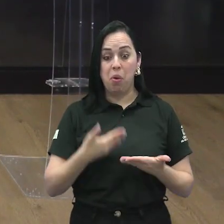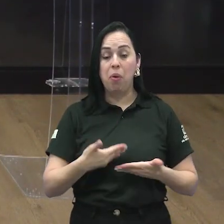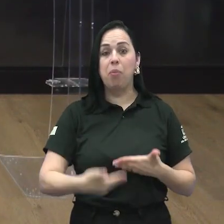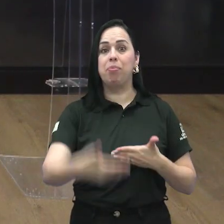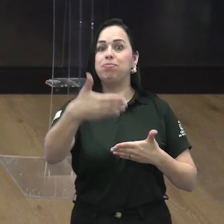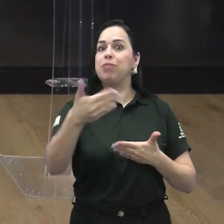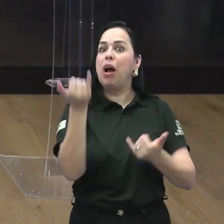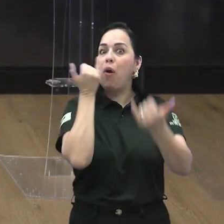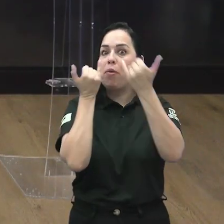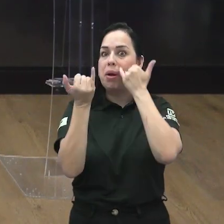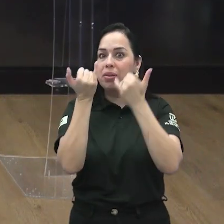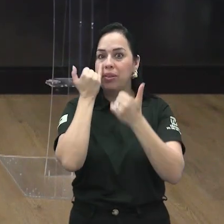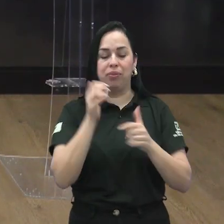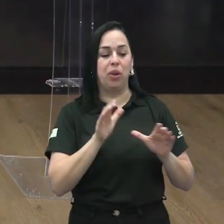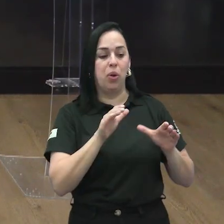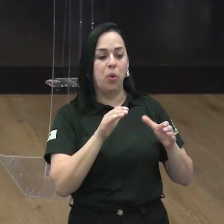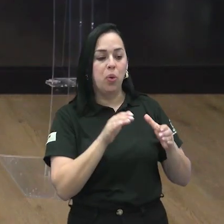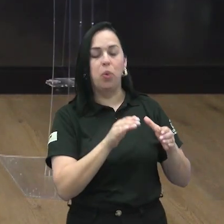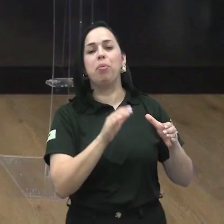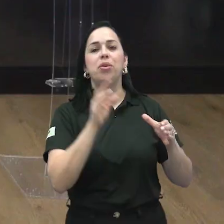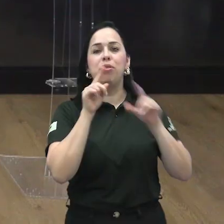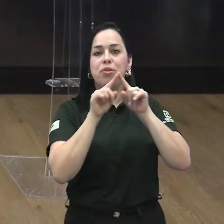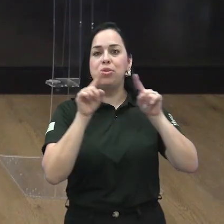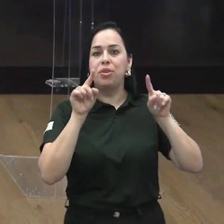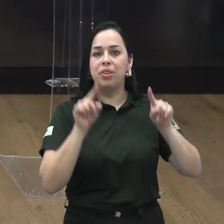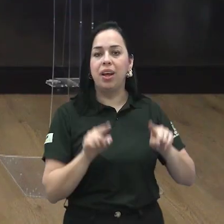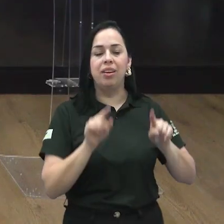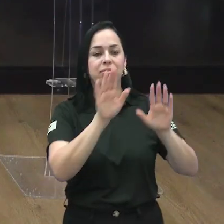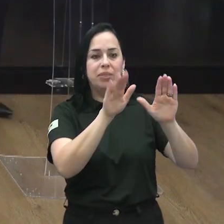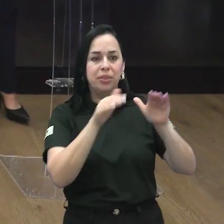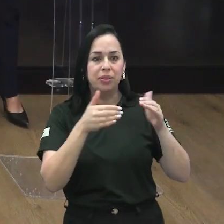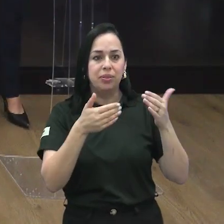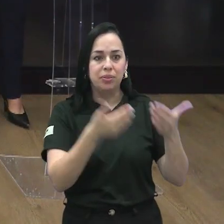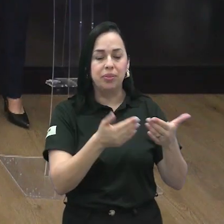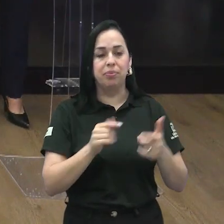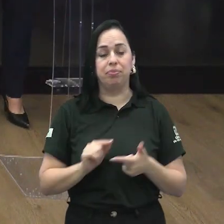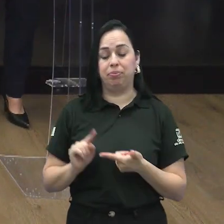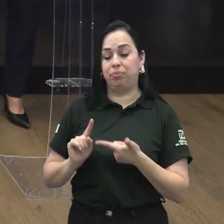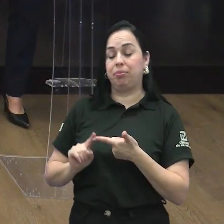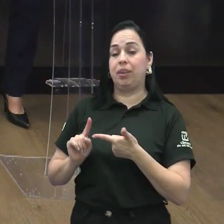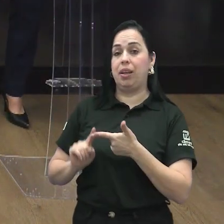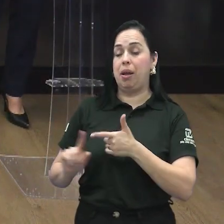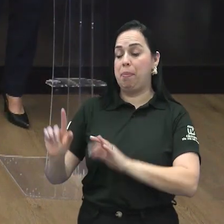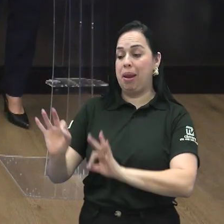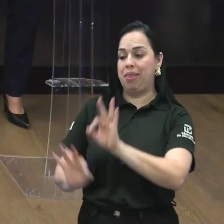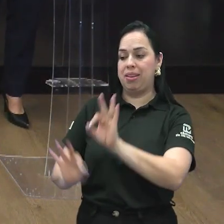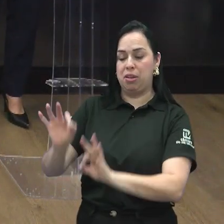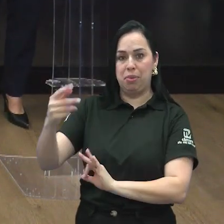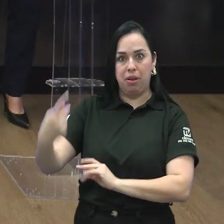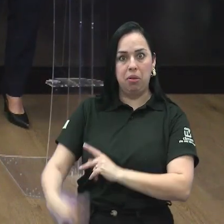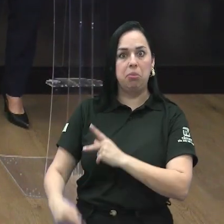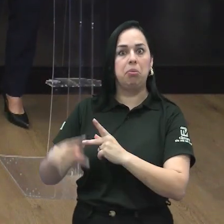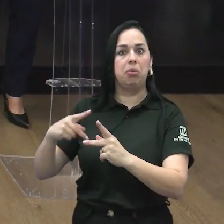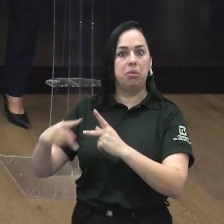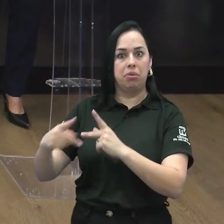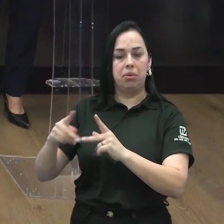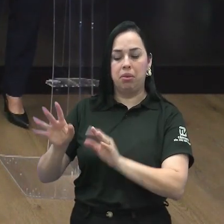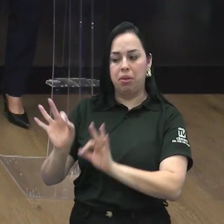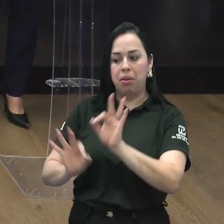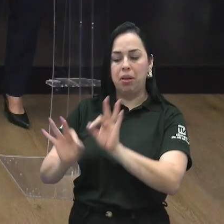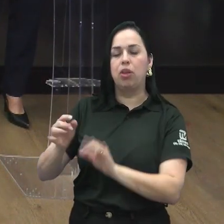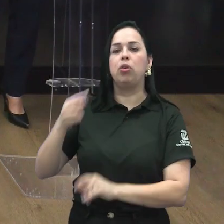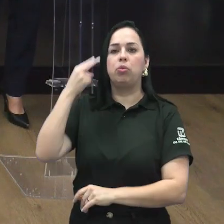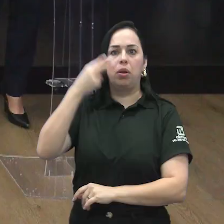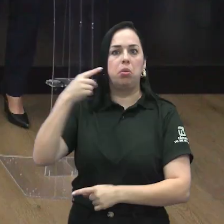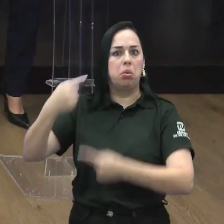informados? Servidores municipais são homenageados pela Câmara. O futuro do planejamento urbano de São José dos Campos está em